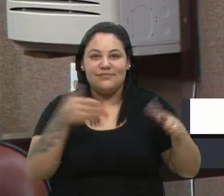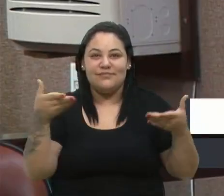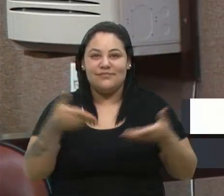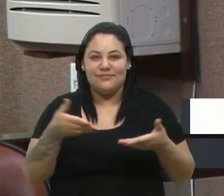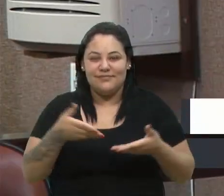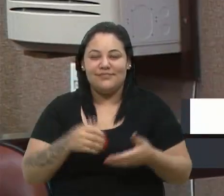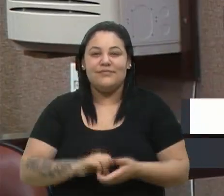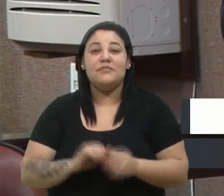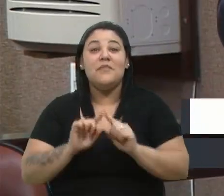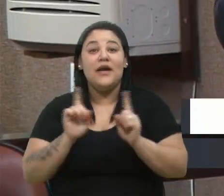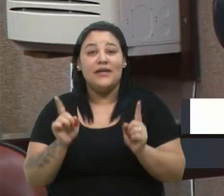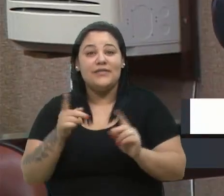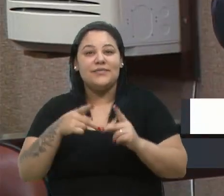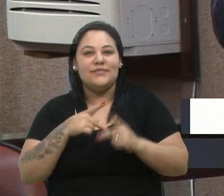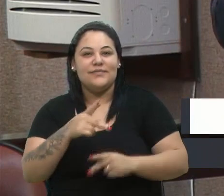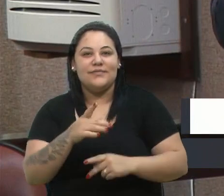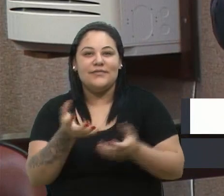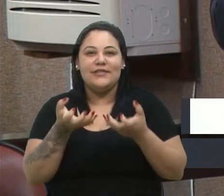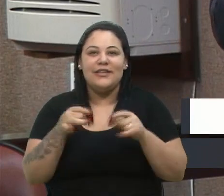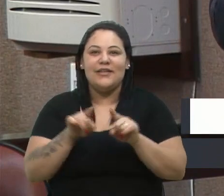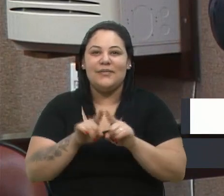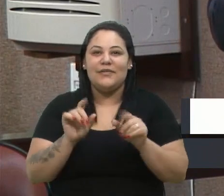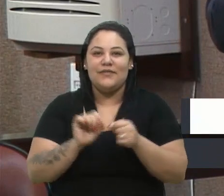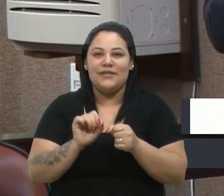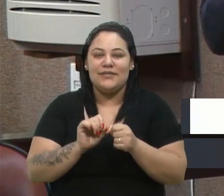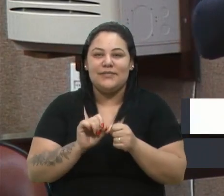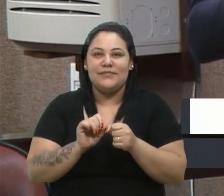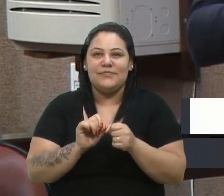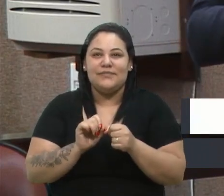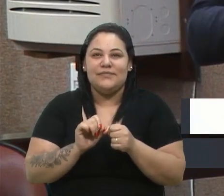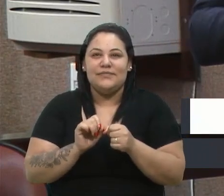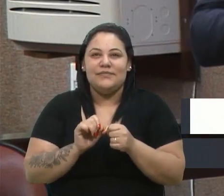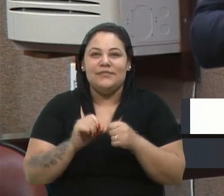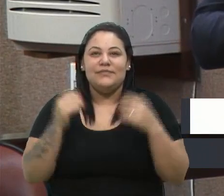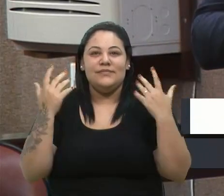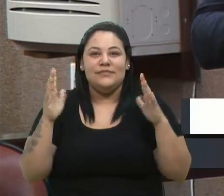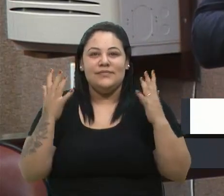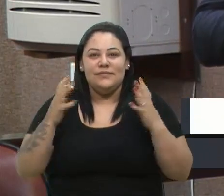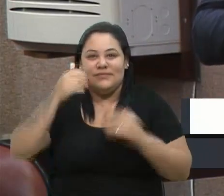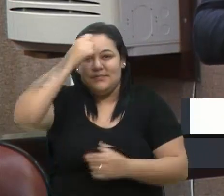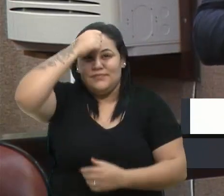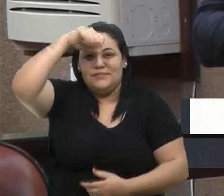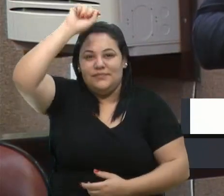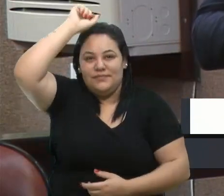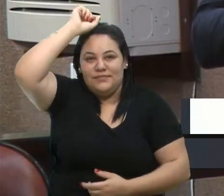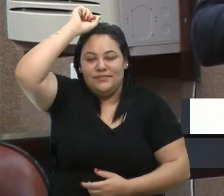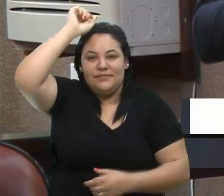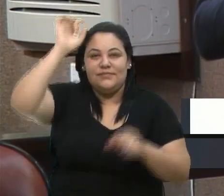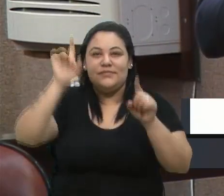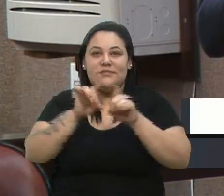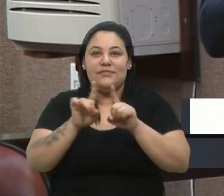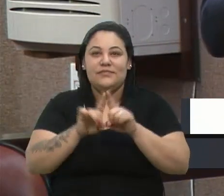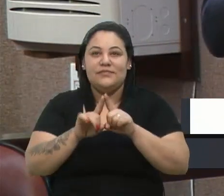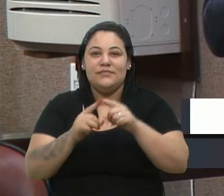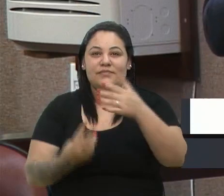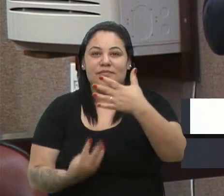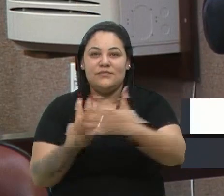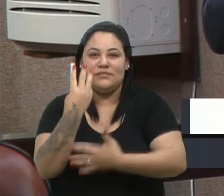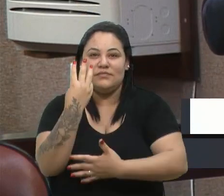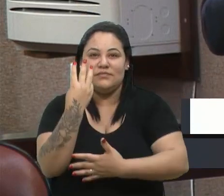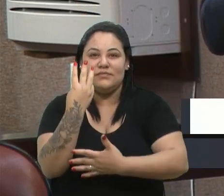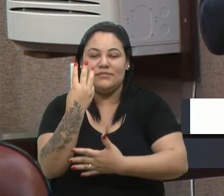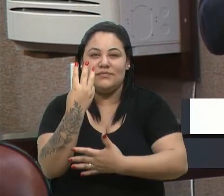Mas, presidente, gostaria de fazer hoje um voto de louvor à Universidade de Caxias do Sul e à Fundação da Universidade de Caxias do